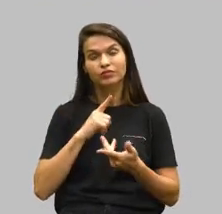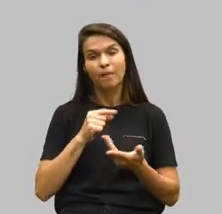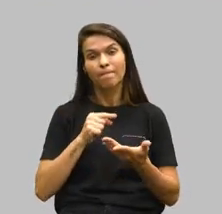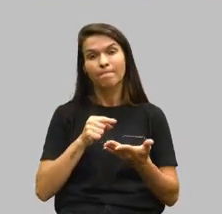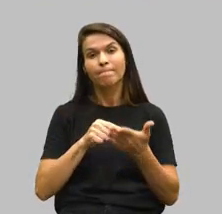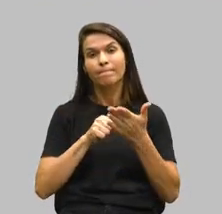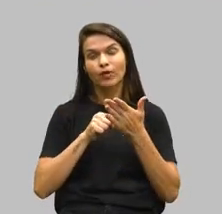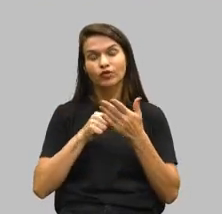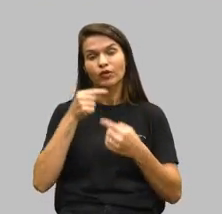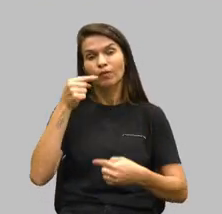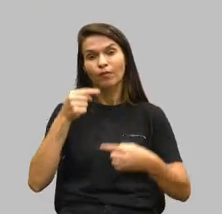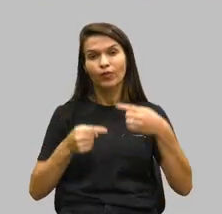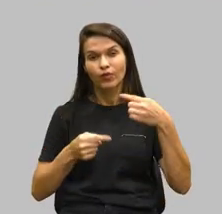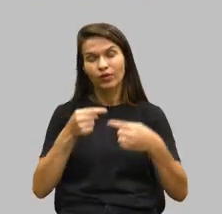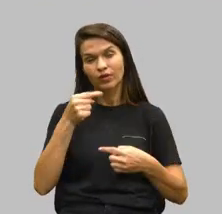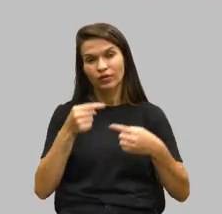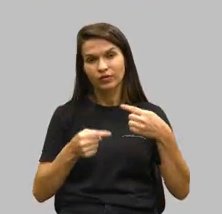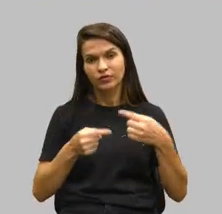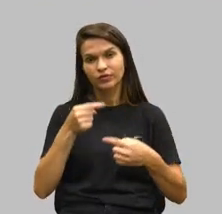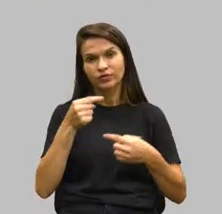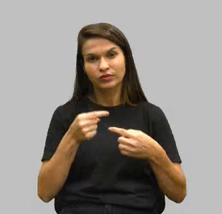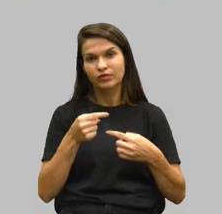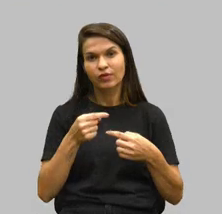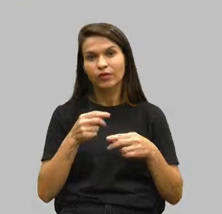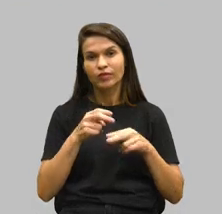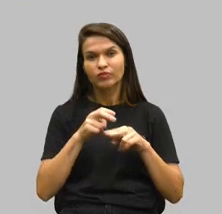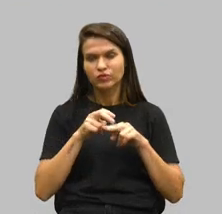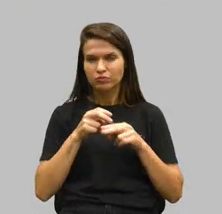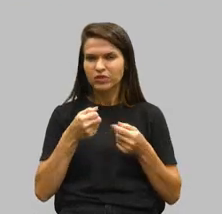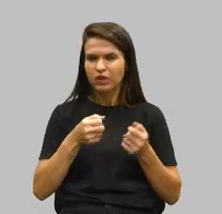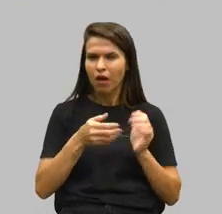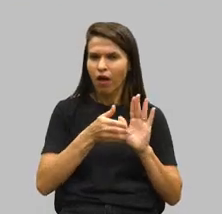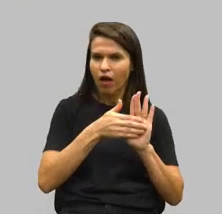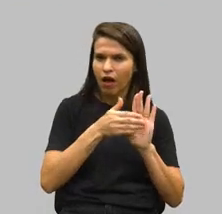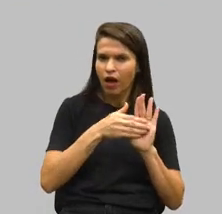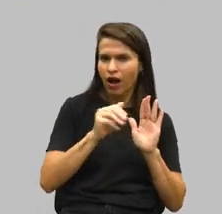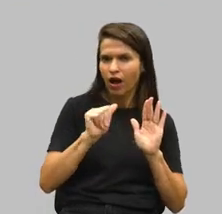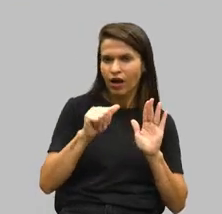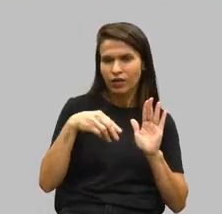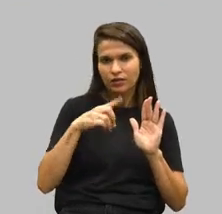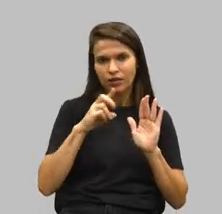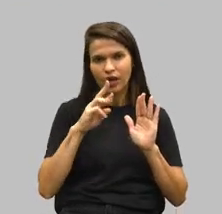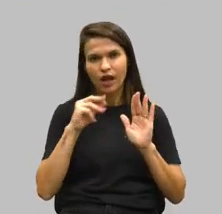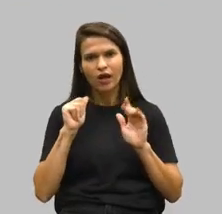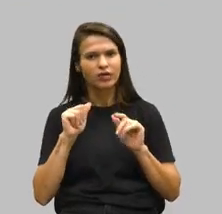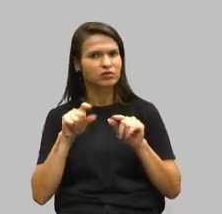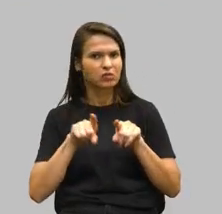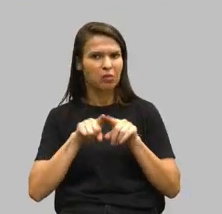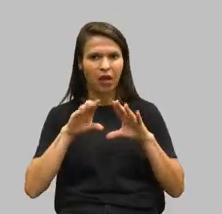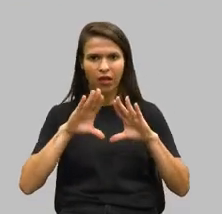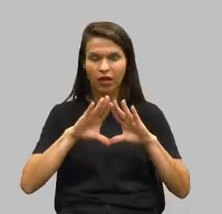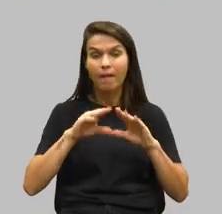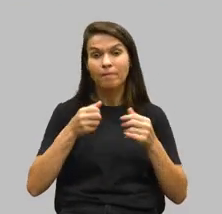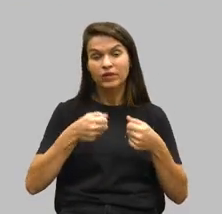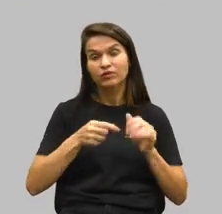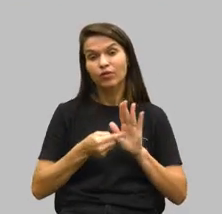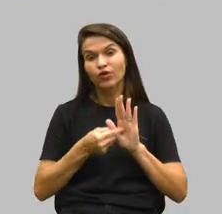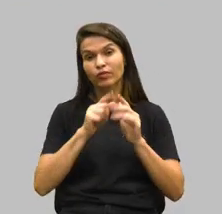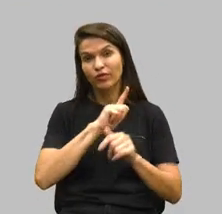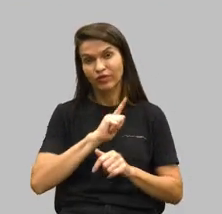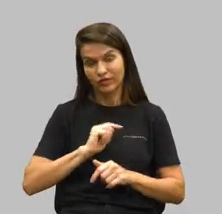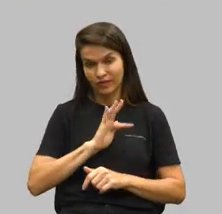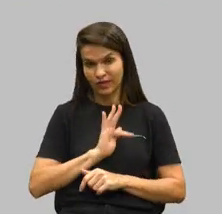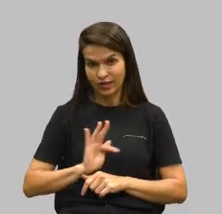com política porque não tem que prestar conta só para Andreia muito menos só paraa Assembleia Mas vai ter que prestar conta pro governo